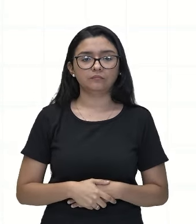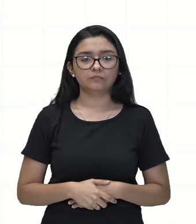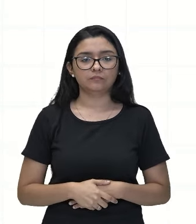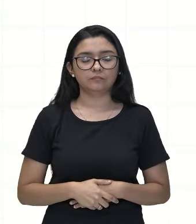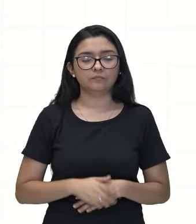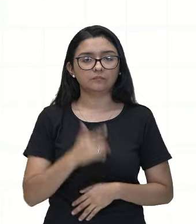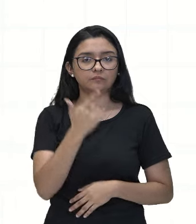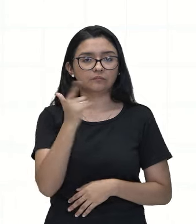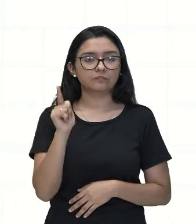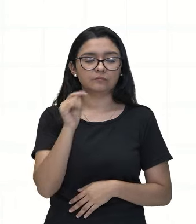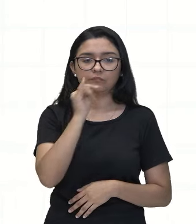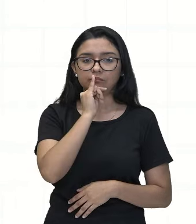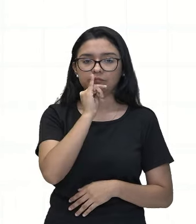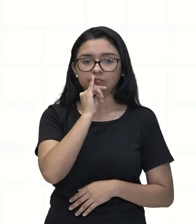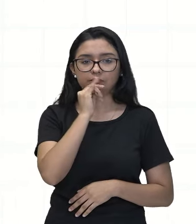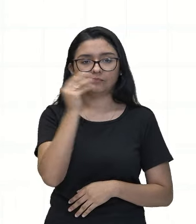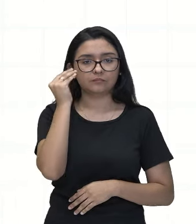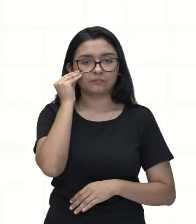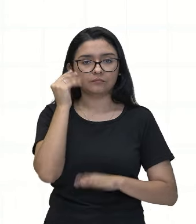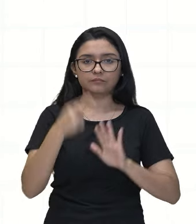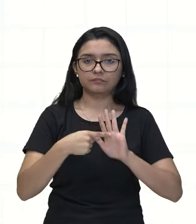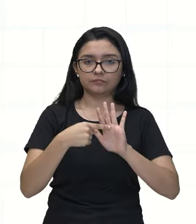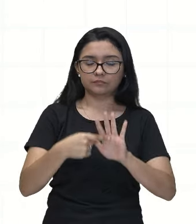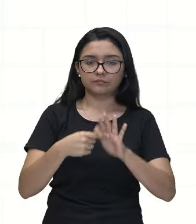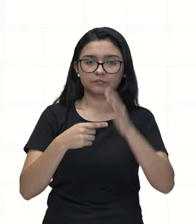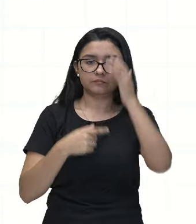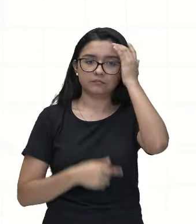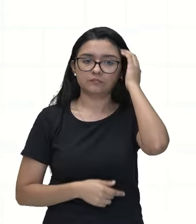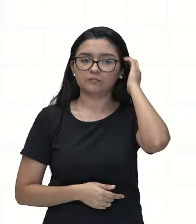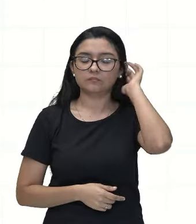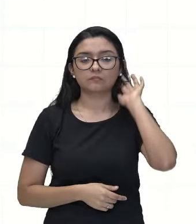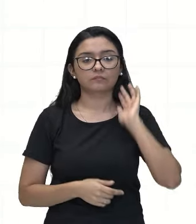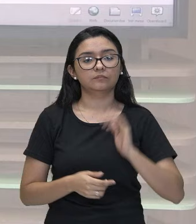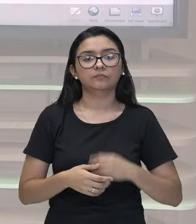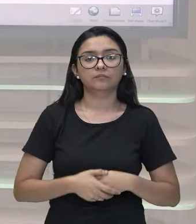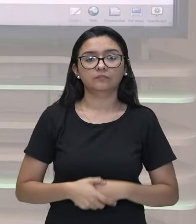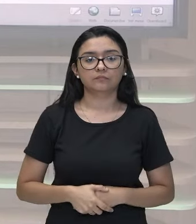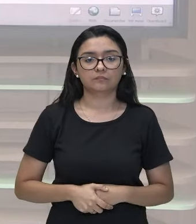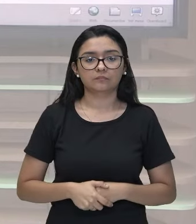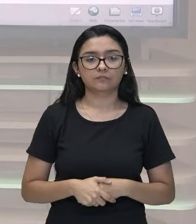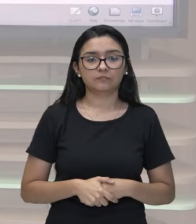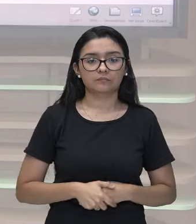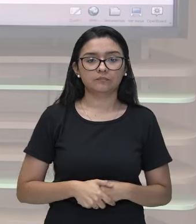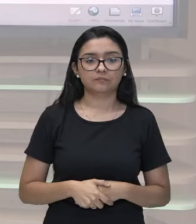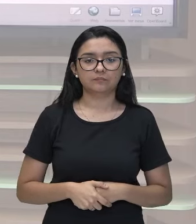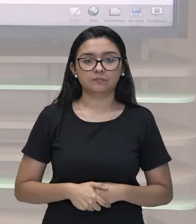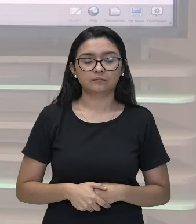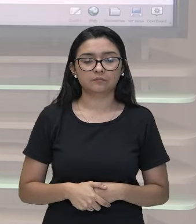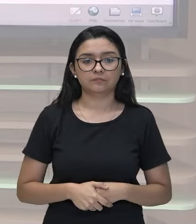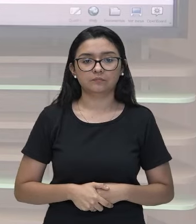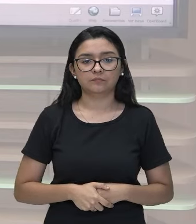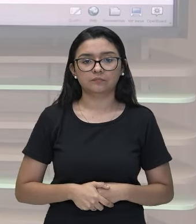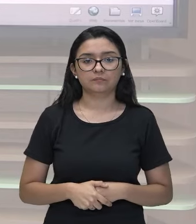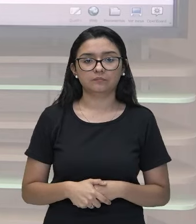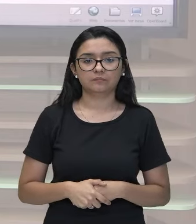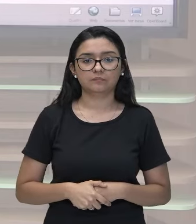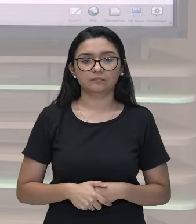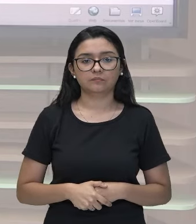exemplos agora vamos ver vamos ver outros exemplos vejam aí olha concordância verbal